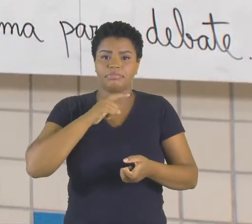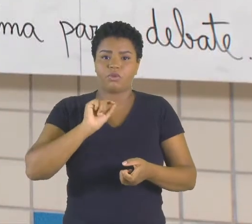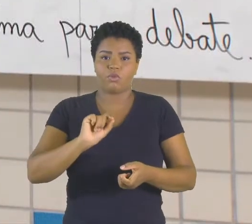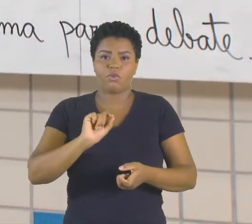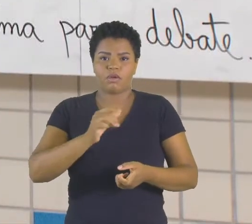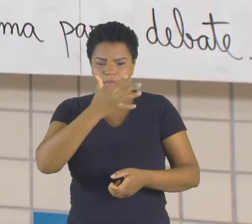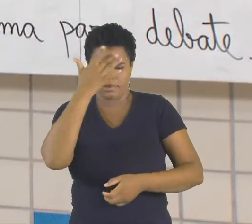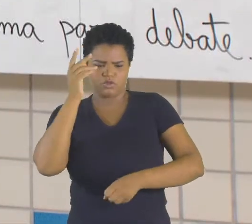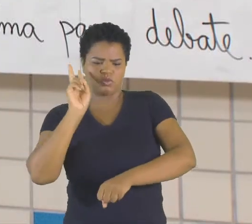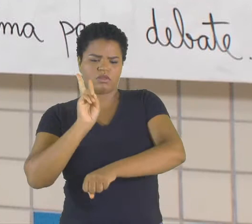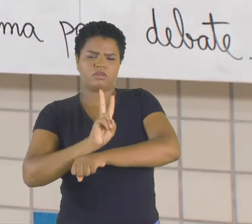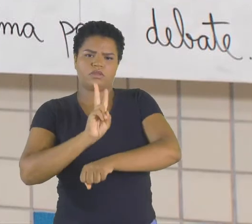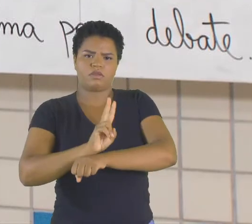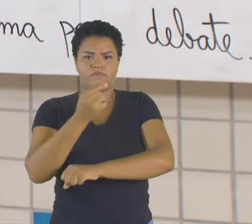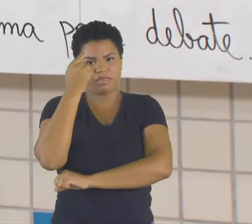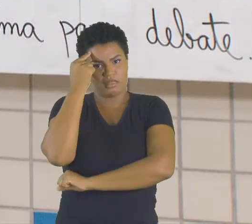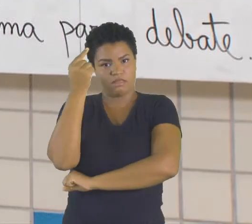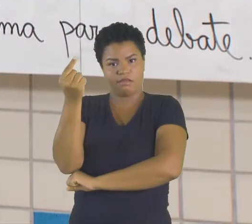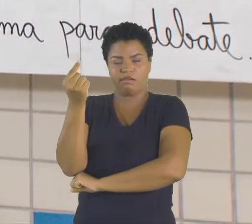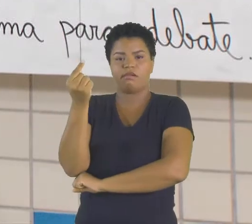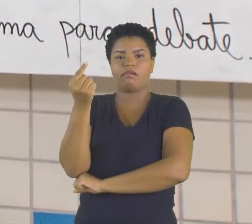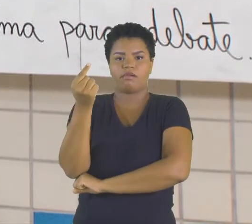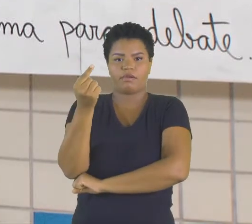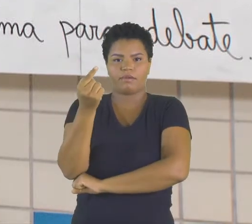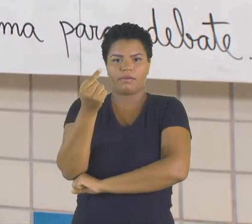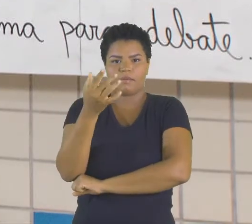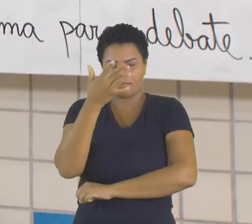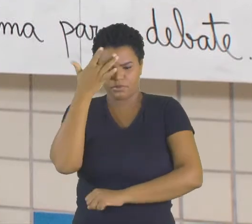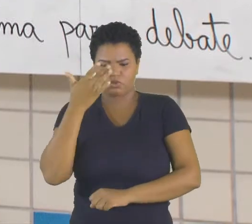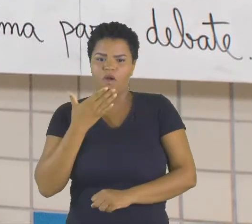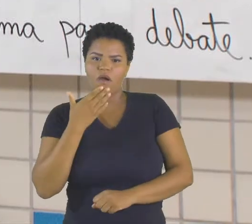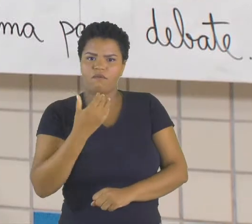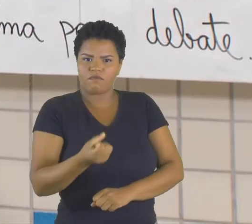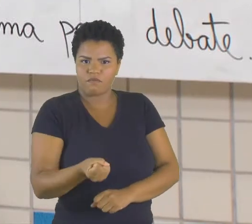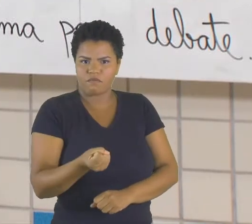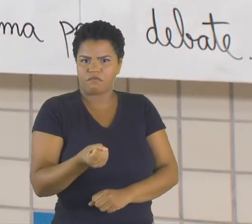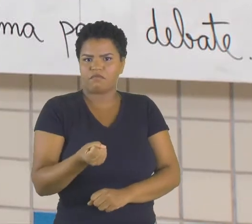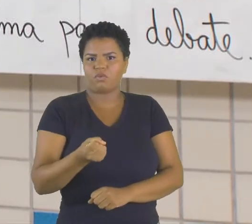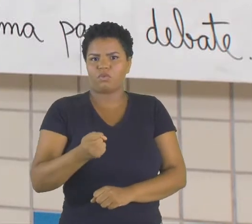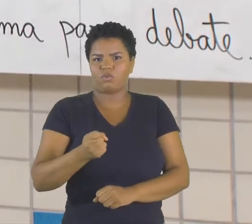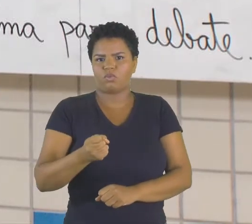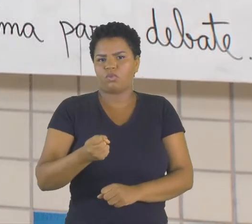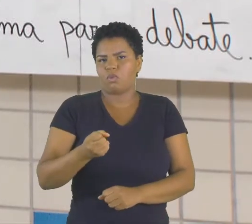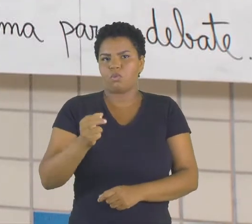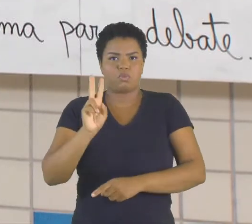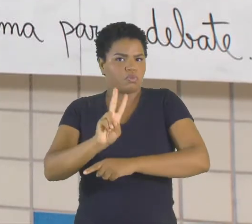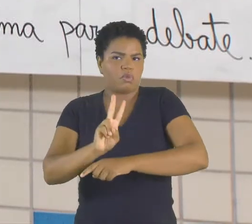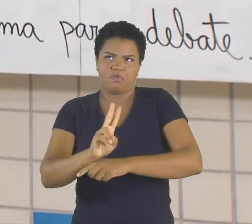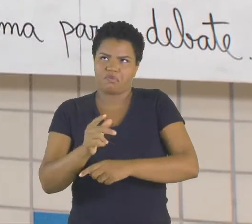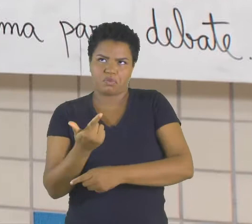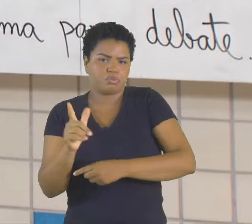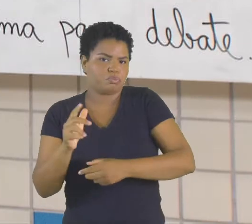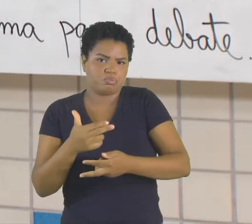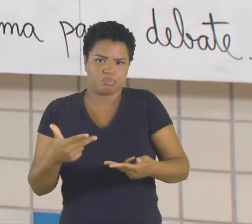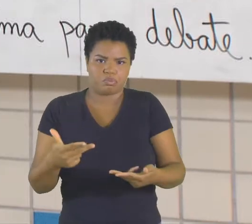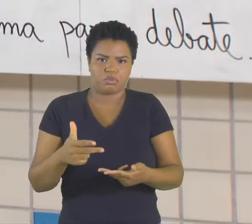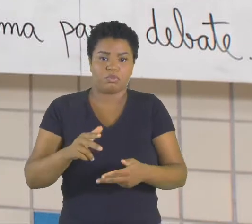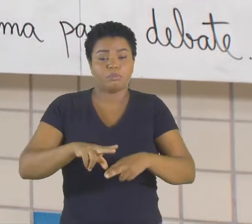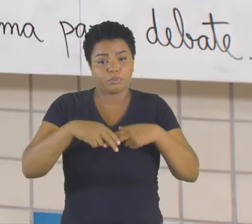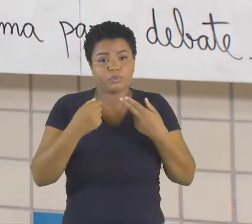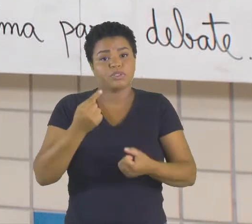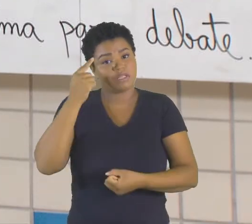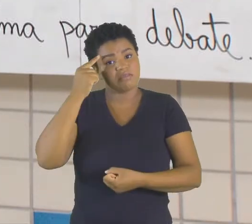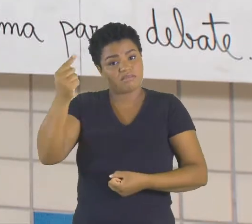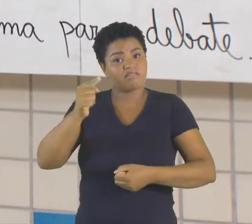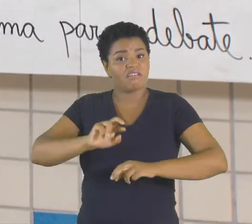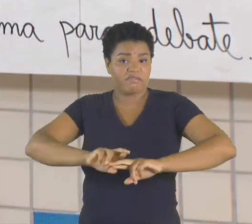de ideias, ou seja, alguém é a favor de algo, outro defende outra coisa, então por isso que a gente chama de ideias